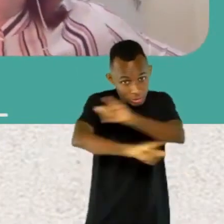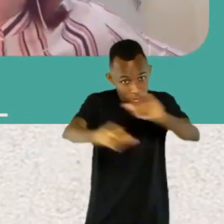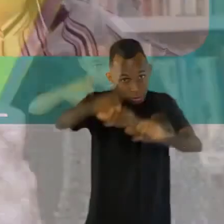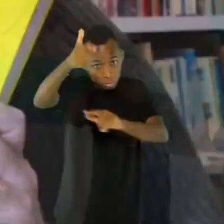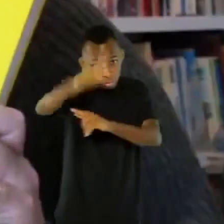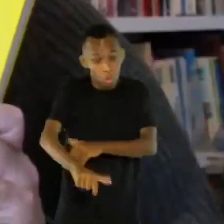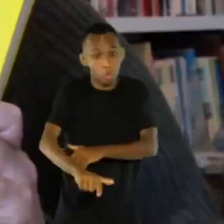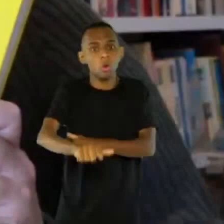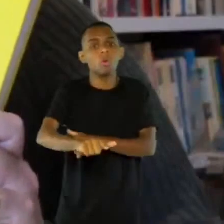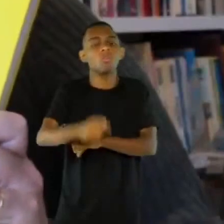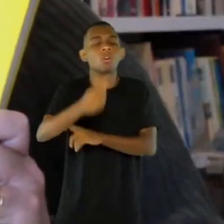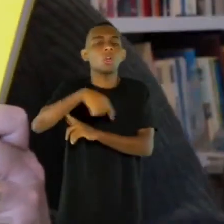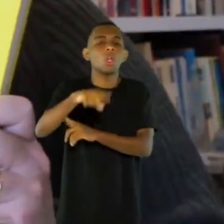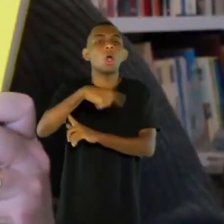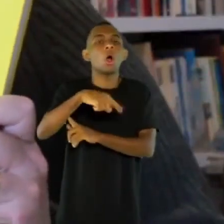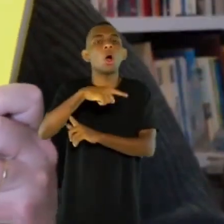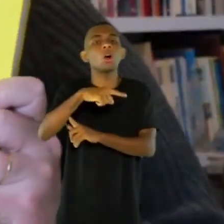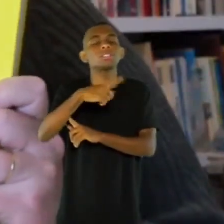estamos aqui reunidos